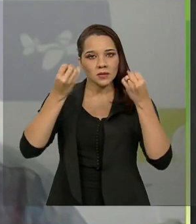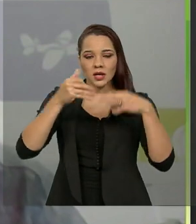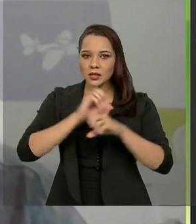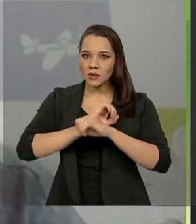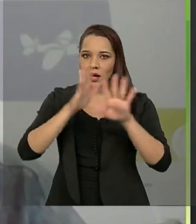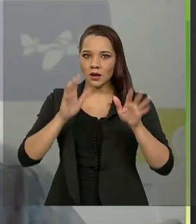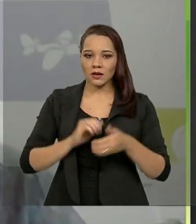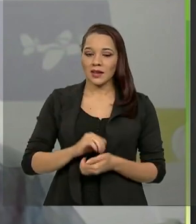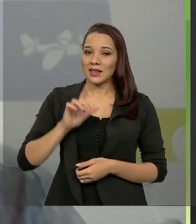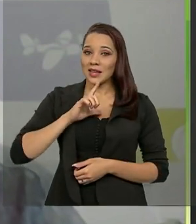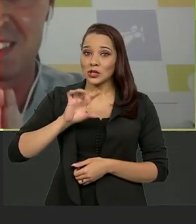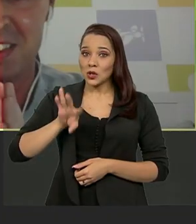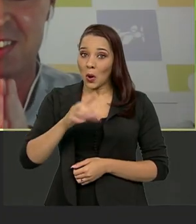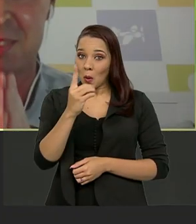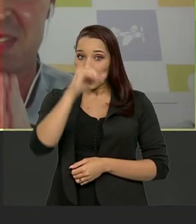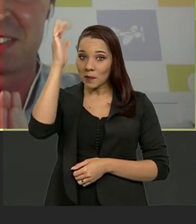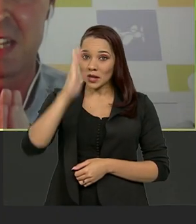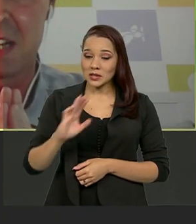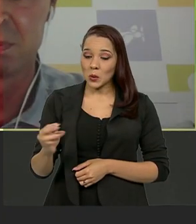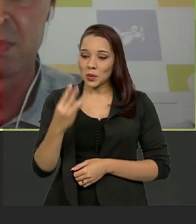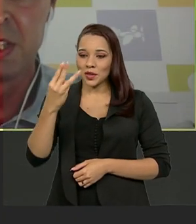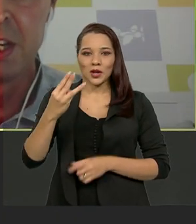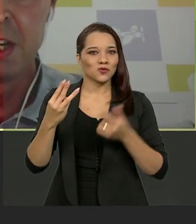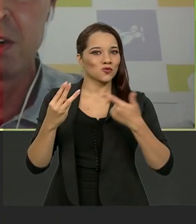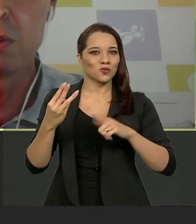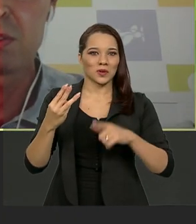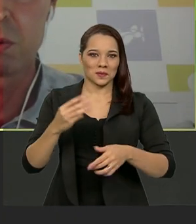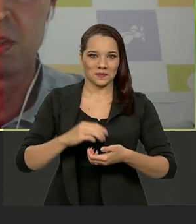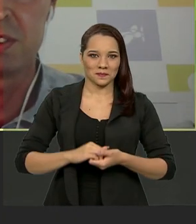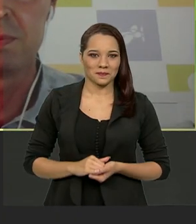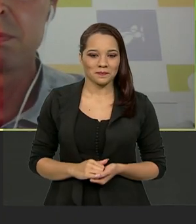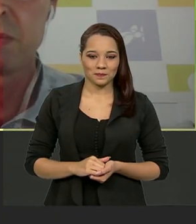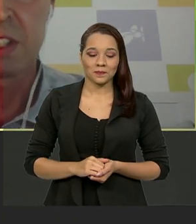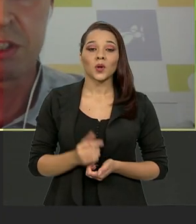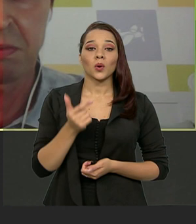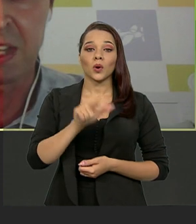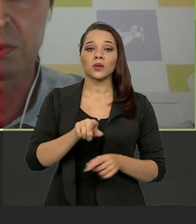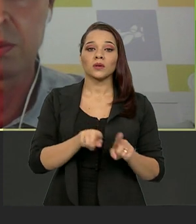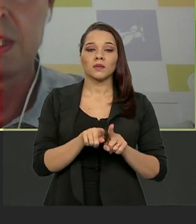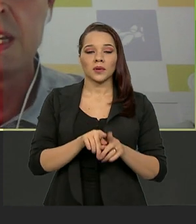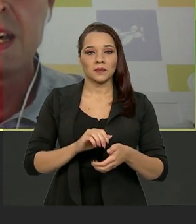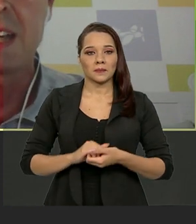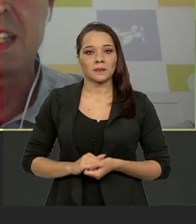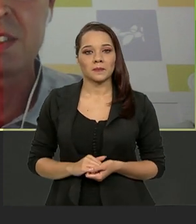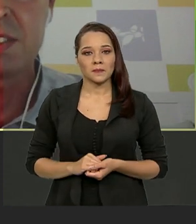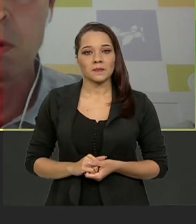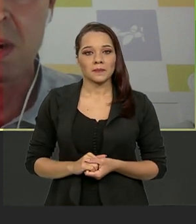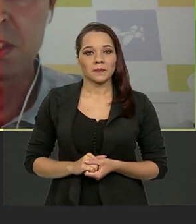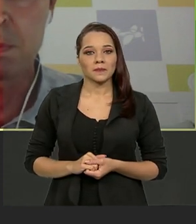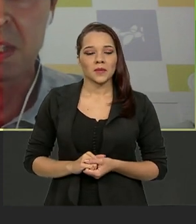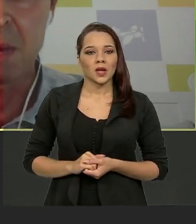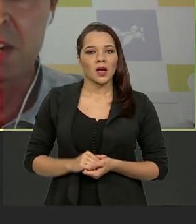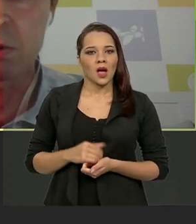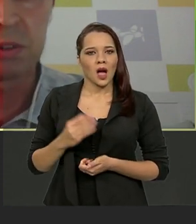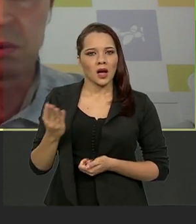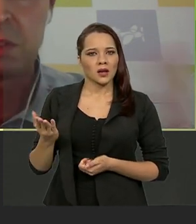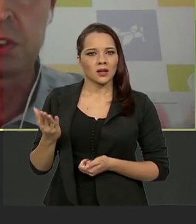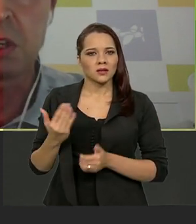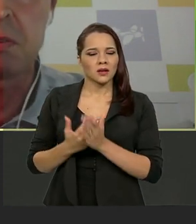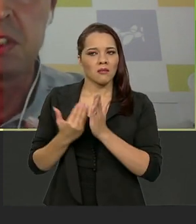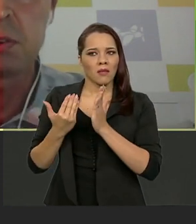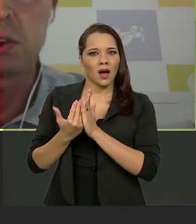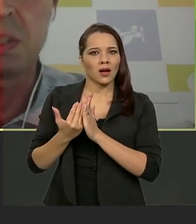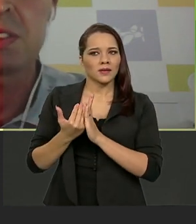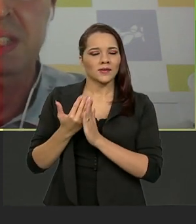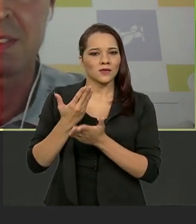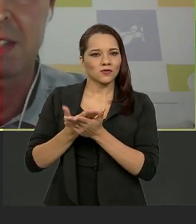temos um Brasil só e não três Brasis, certo? Outra coisa, de fato, aqueles que são mais pragmáticos, inclusive eu